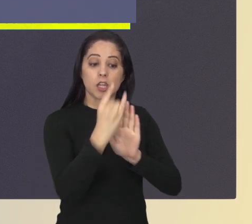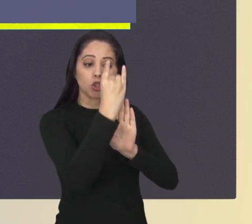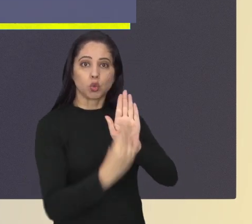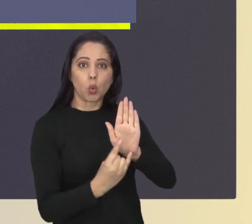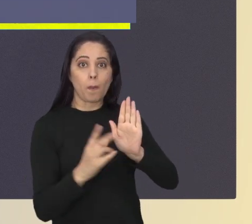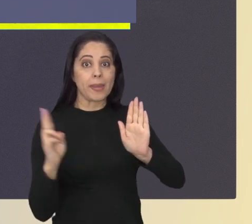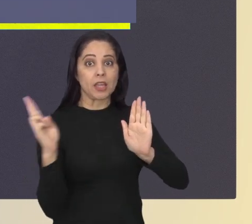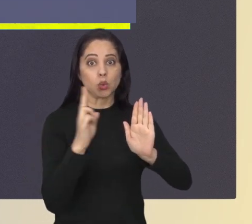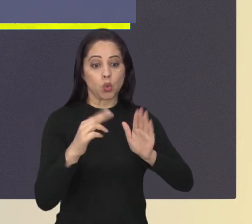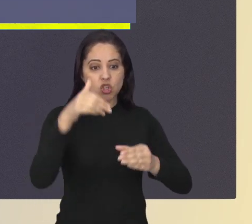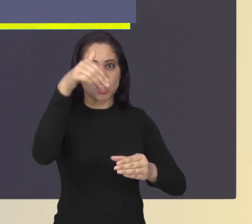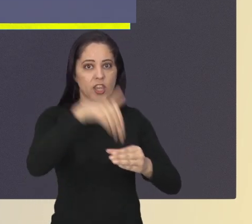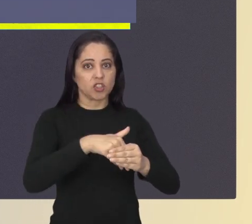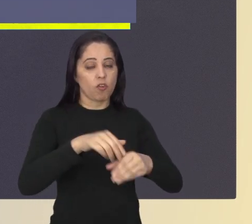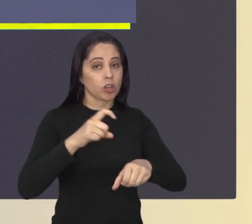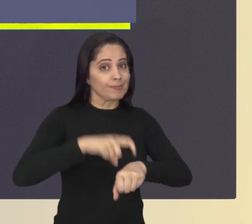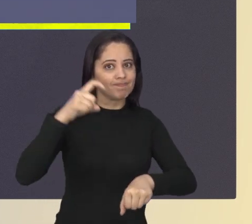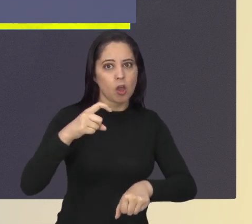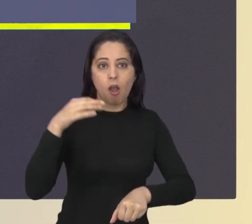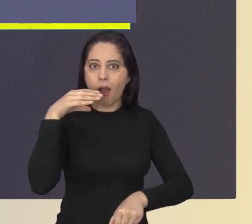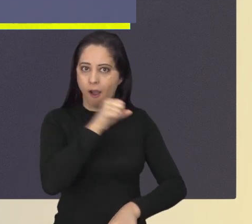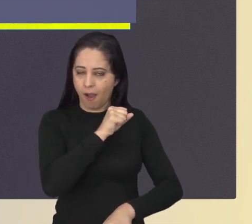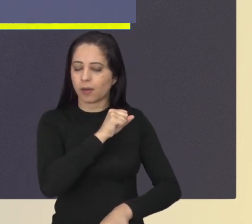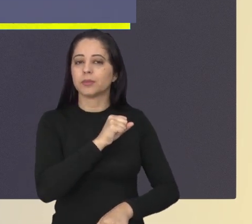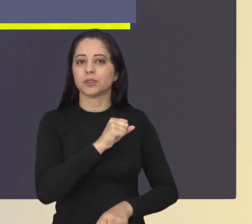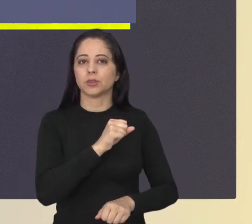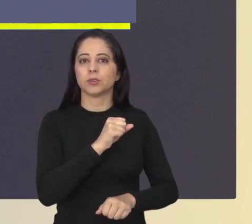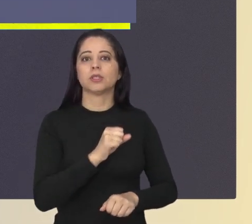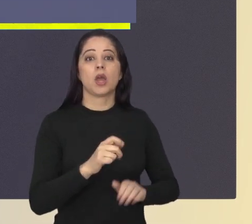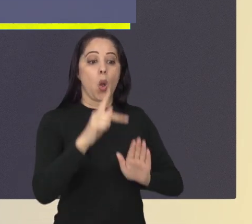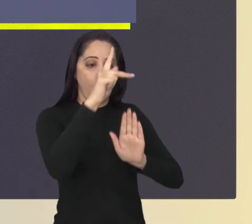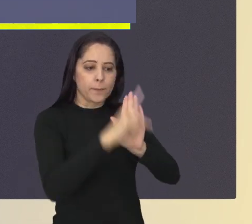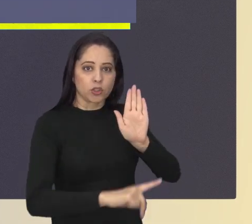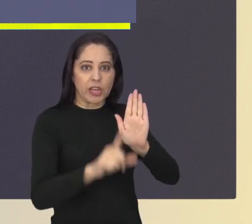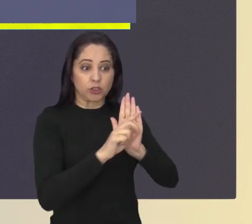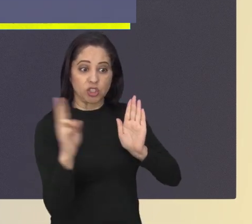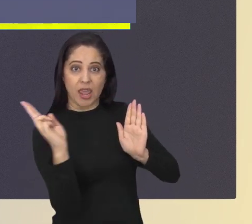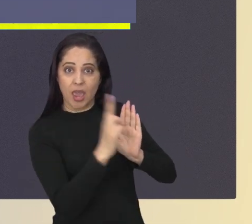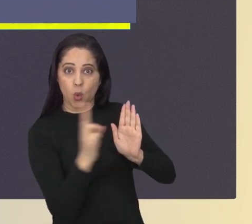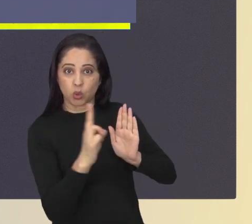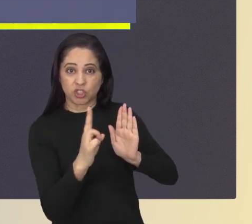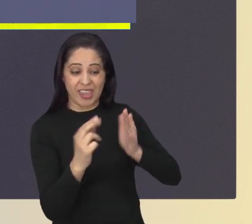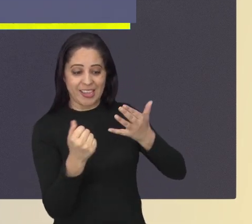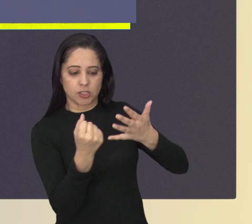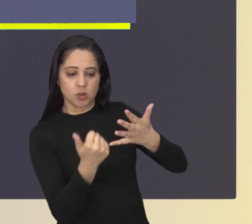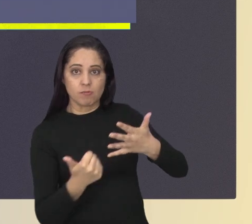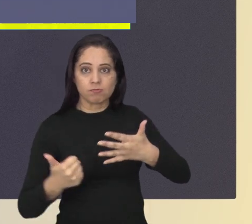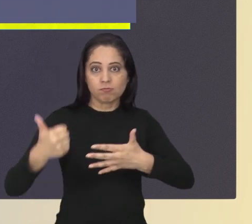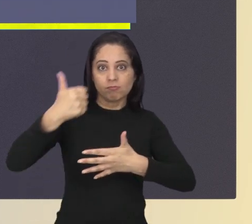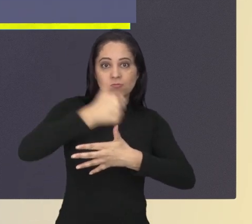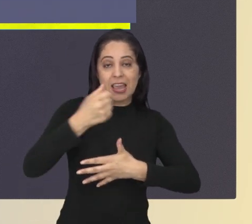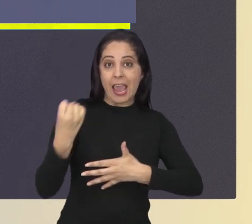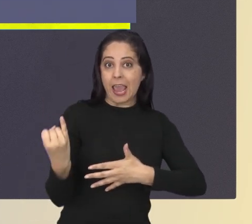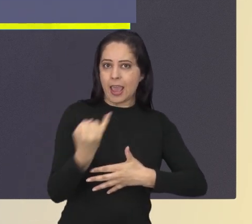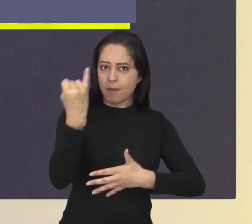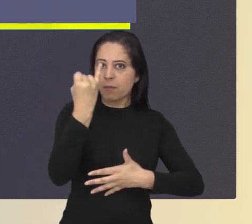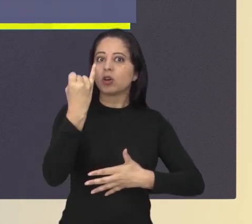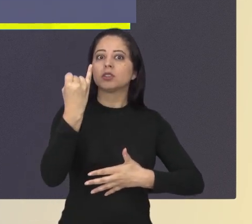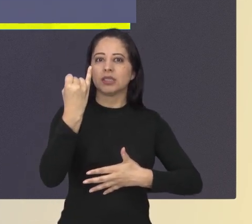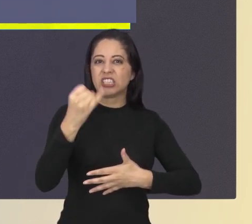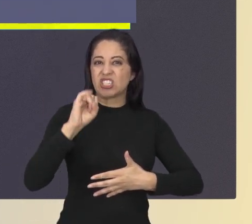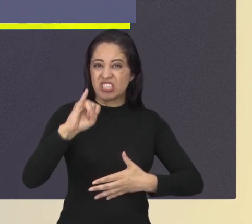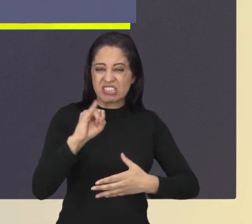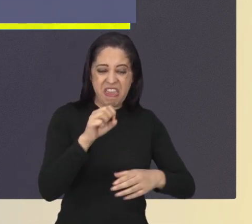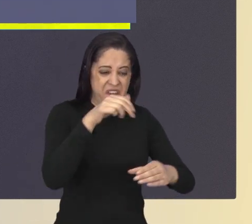regimentais para que algum documento possa ser votado com urgência. O projeto que corre em rito urgente se torna o mais importante